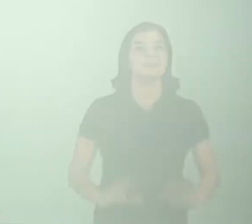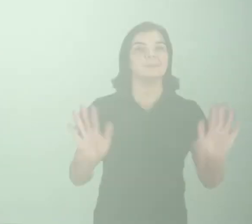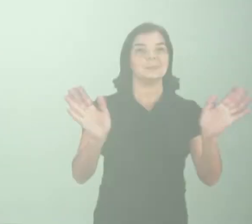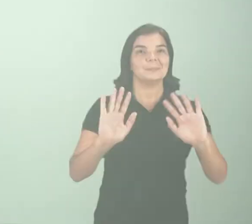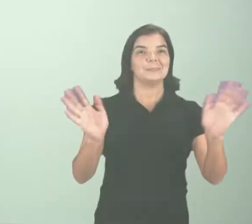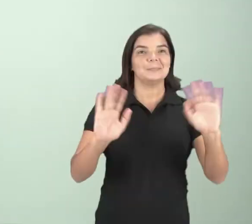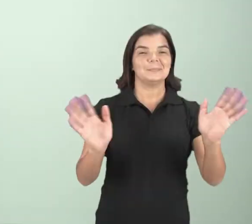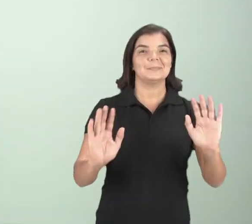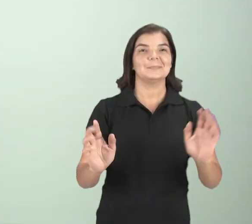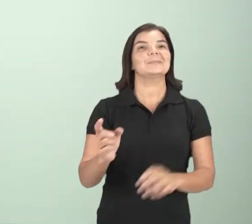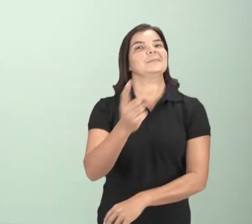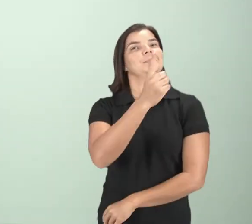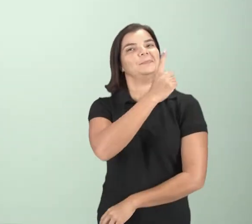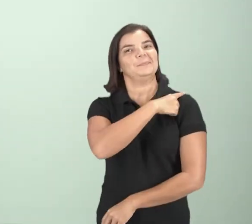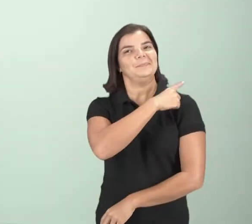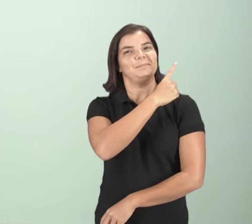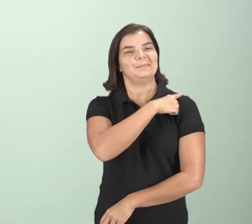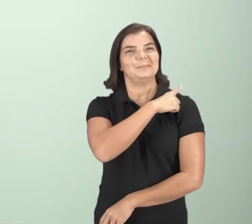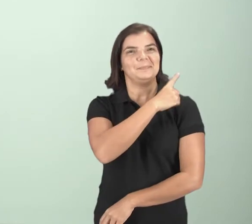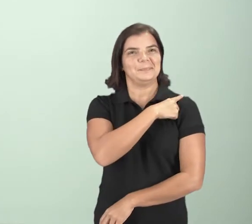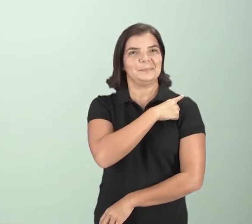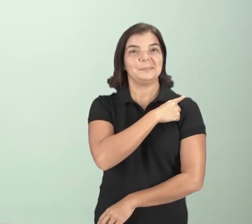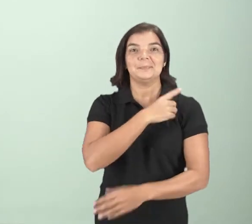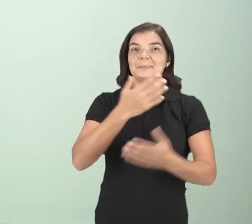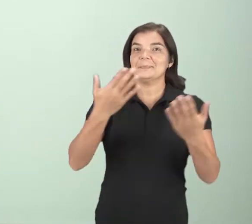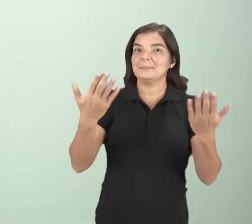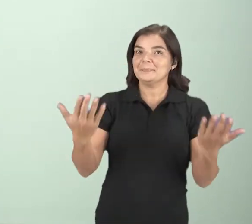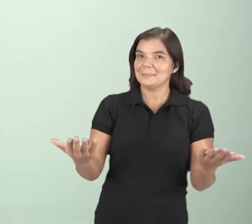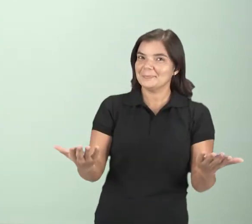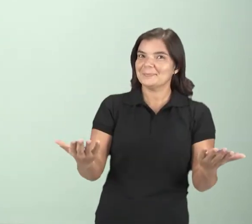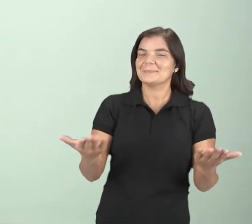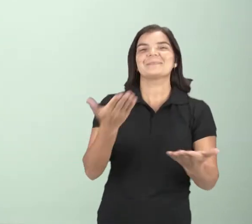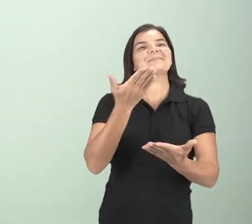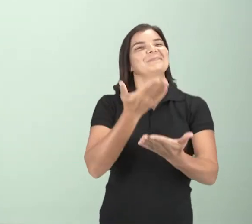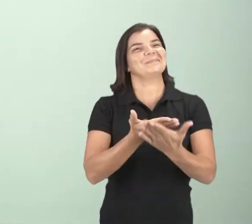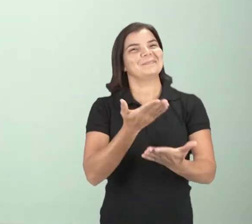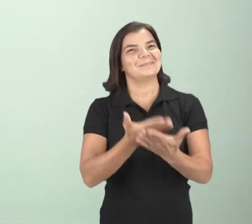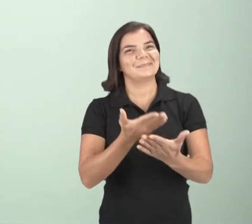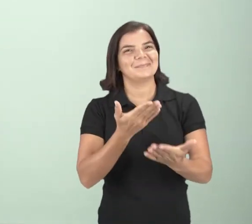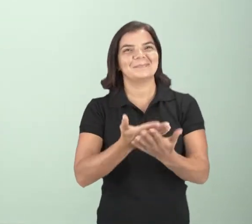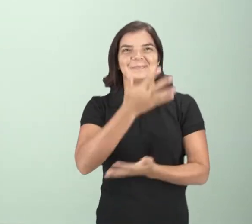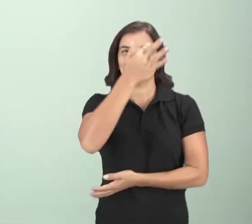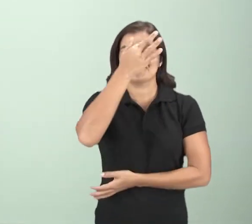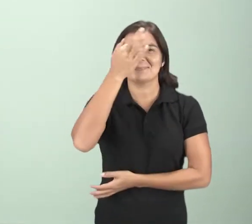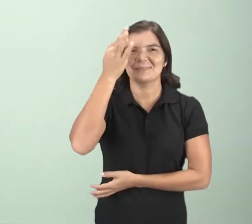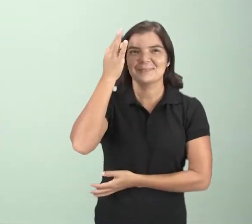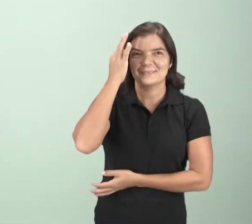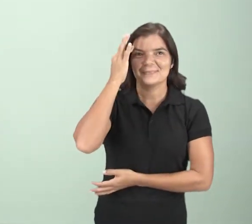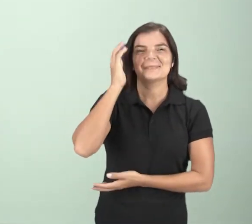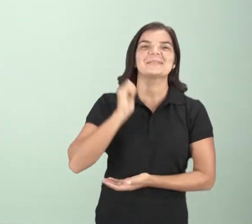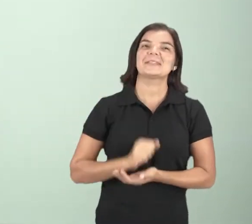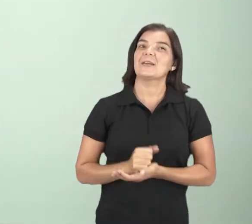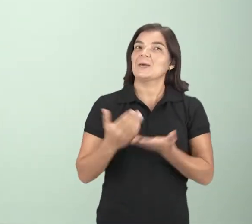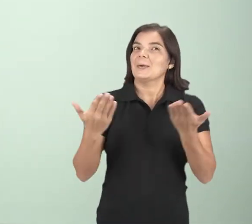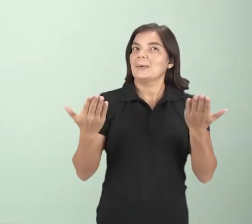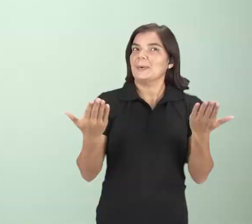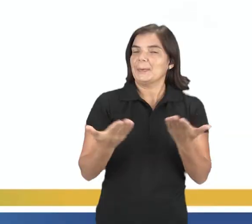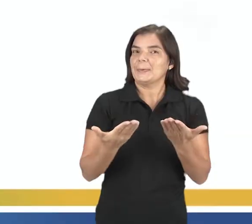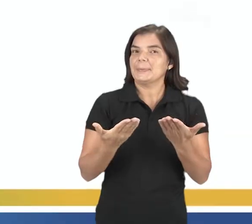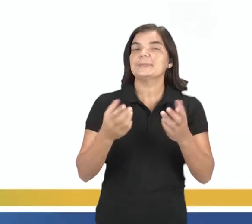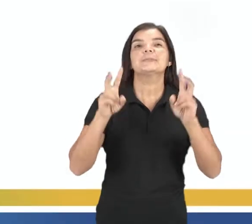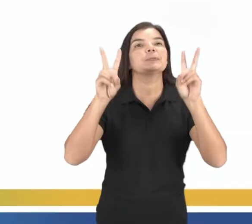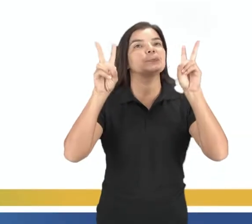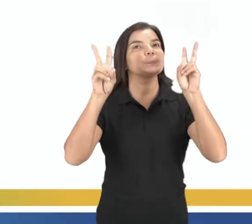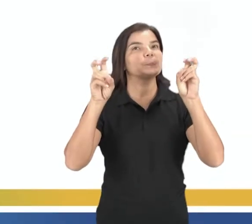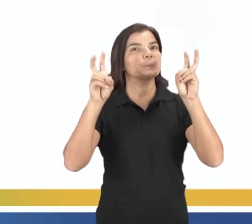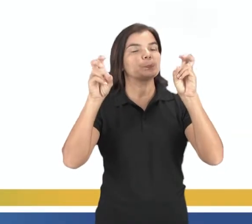Pessoal da primeira série do ensino médio, estou aqui para mais uma aula de filosofia. Hoje nós vamos tratar